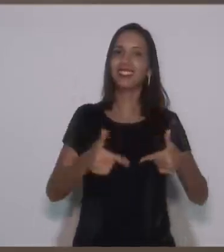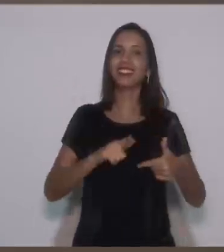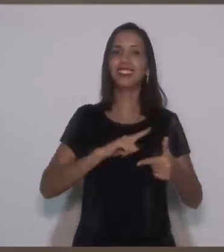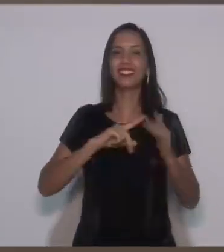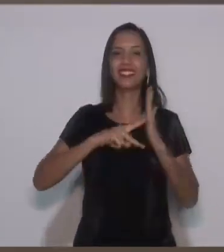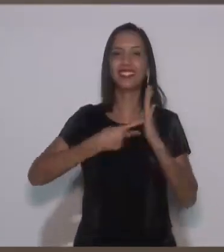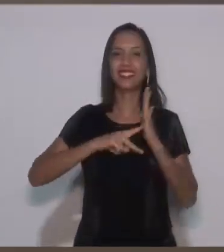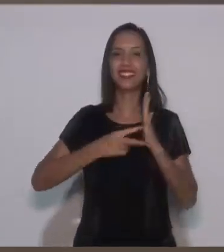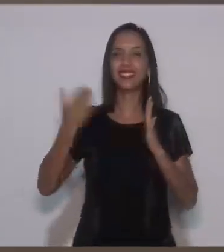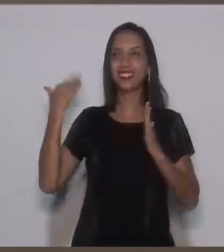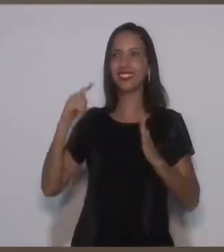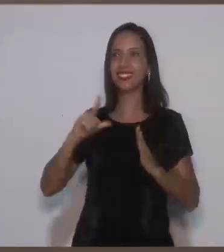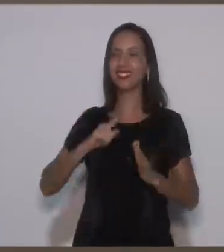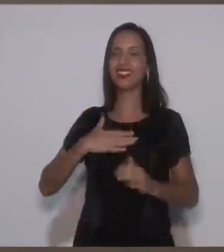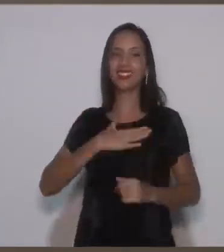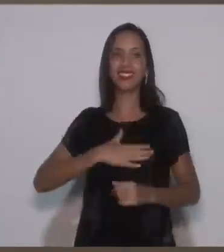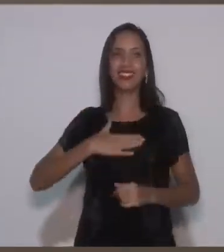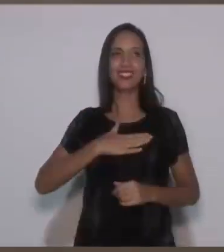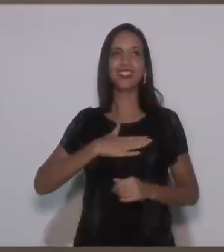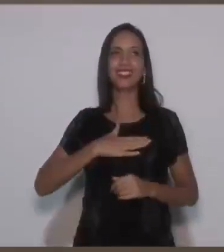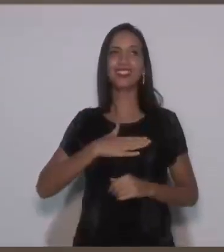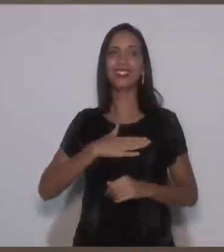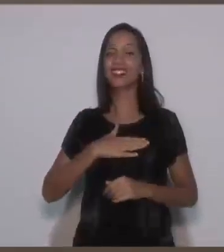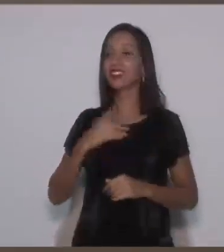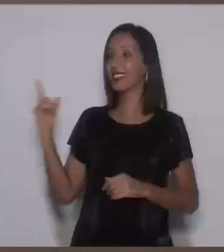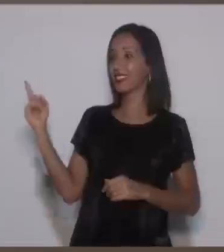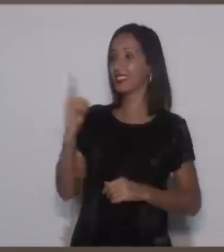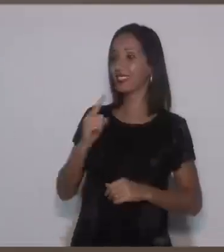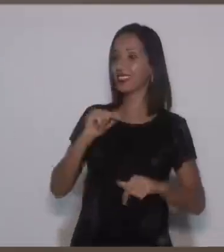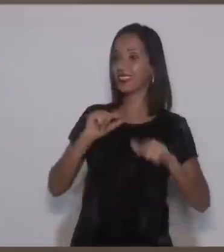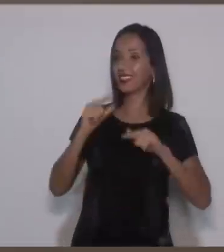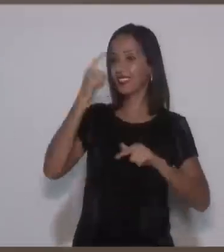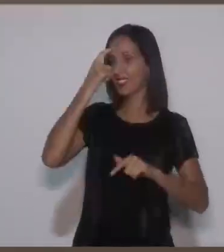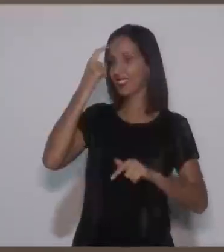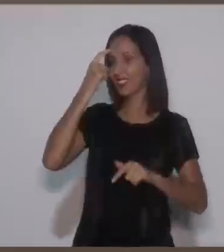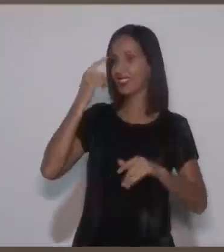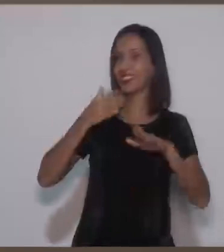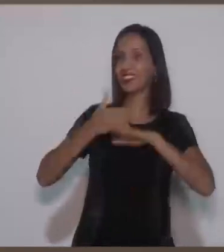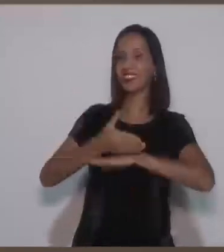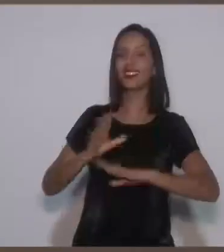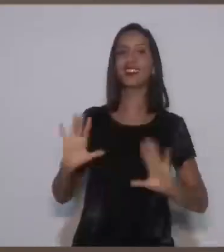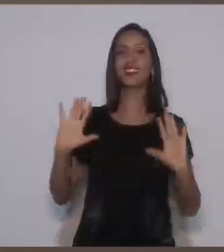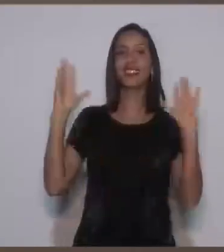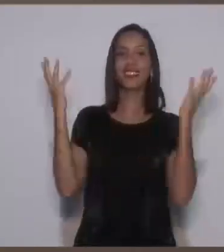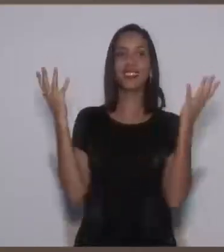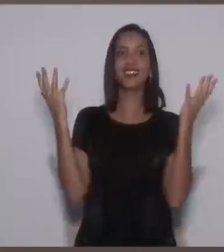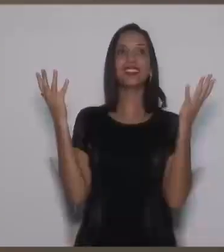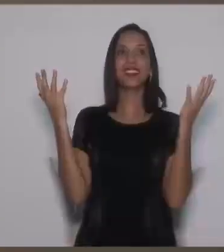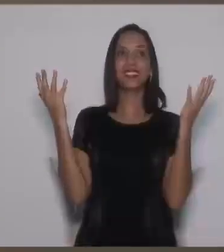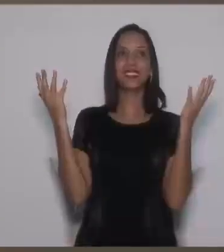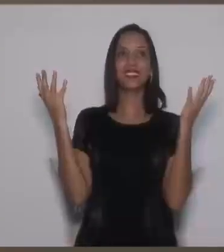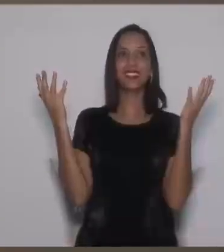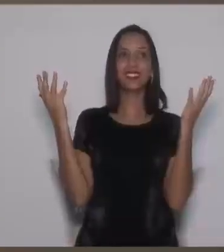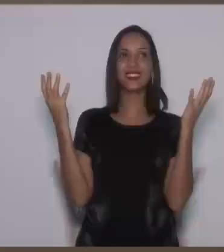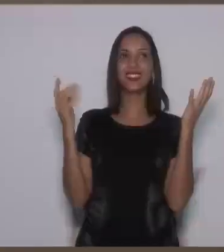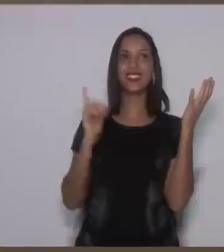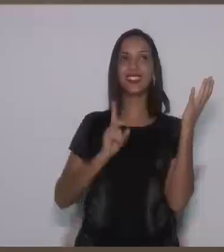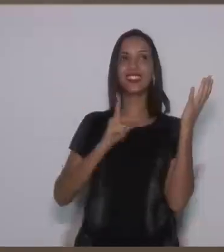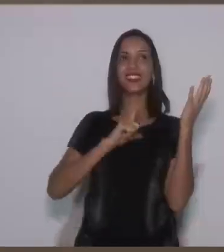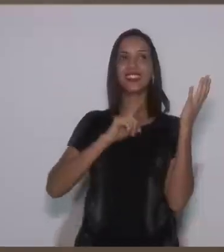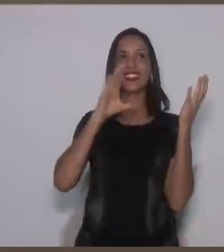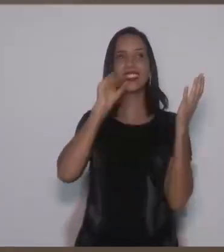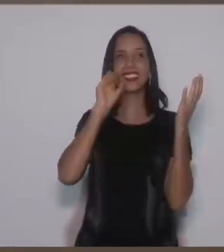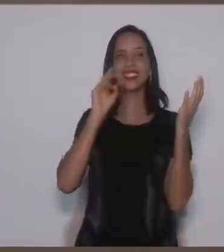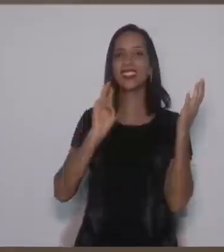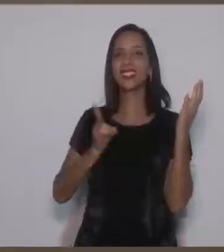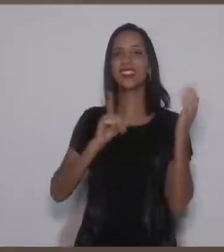que ele gostava de falar isso para o funcionário. Ele falou, quando você vem trabalhar, pensa que você está indo para uma festa. Daí o funcionário sempre tinha um que ele